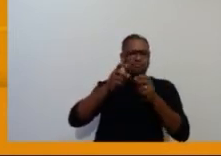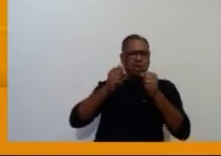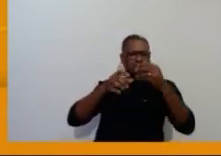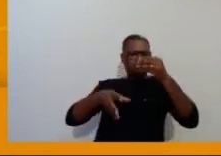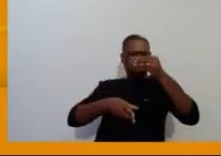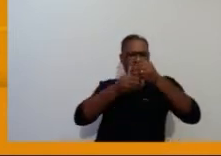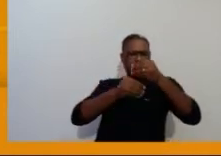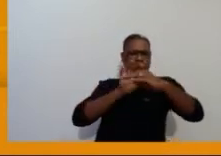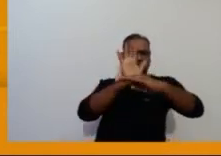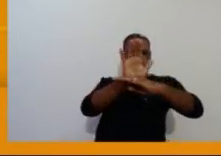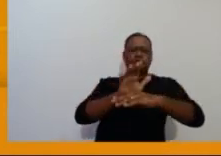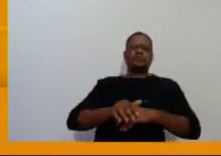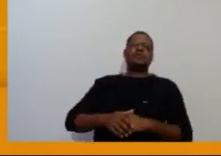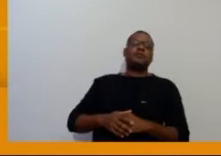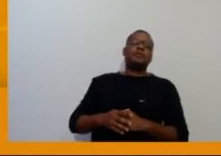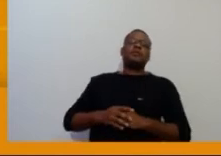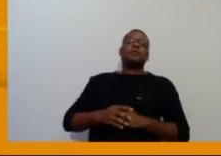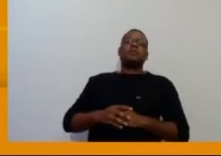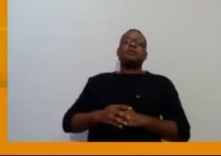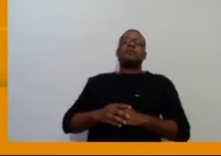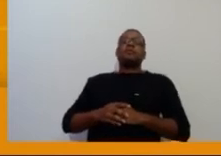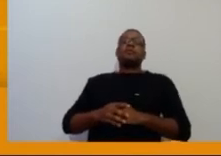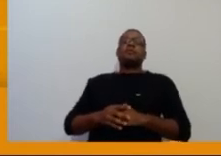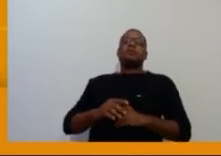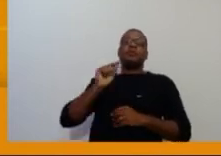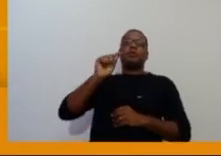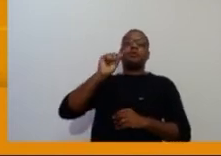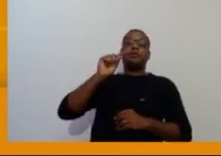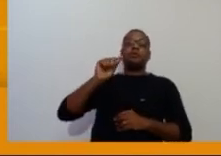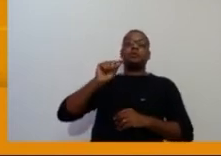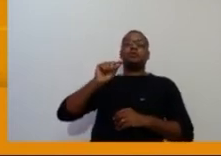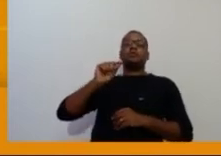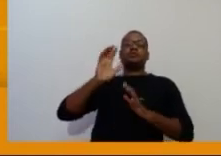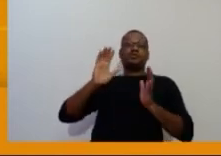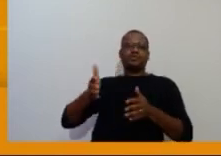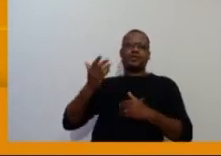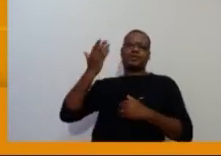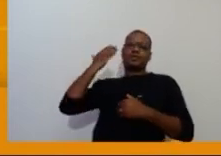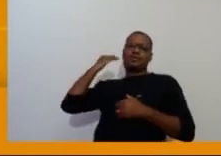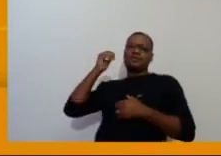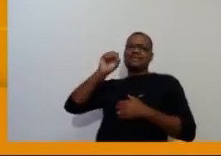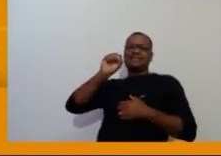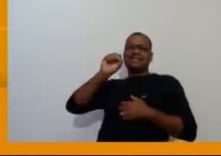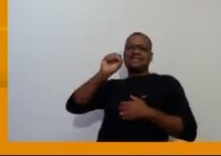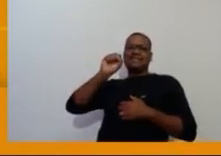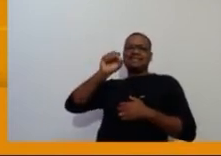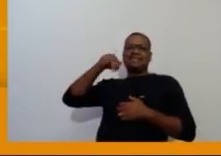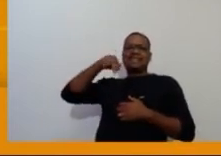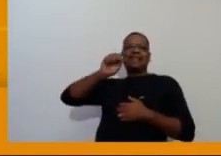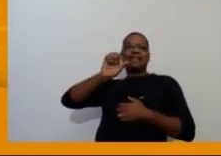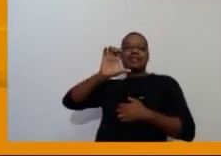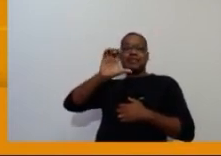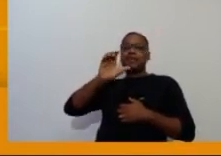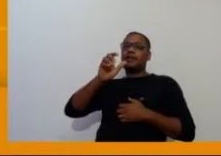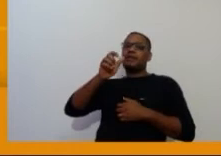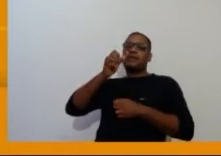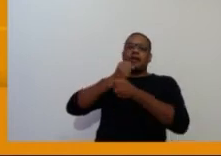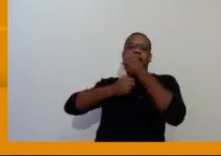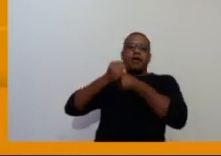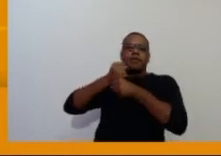eu queria dizer uma coisa. O SENAC, desde 1946, insiste